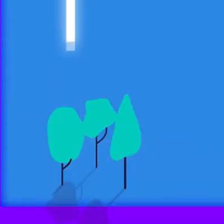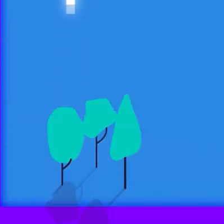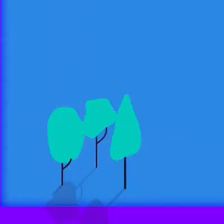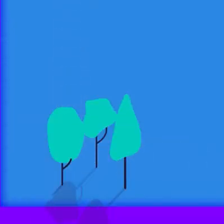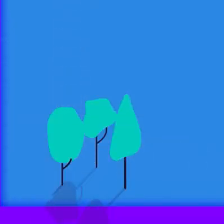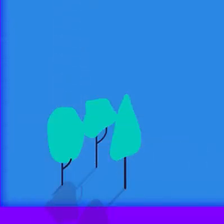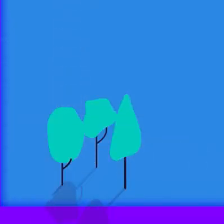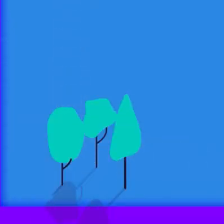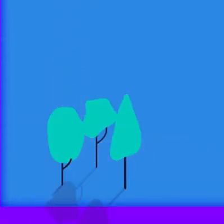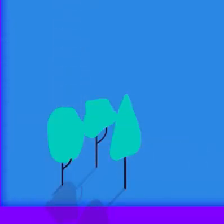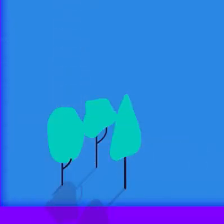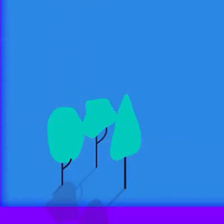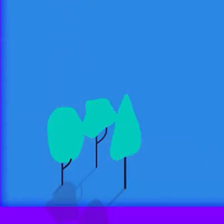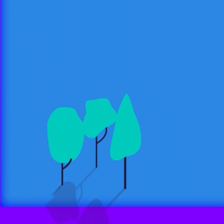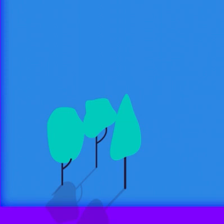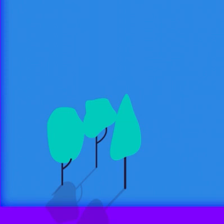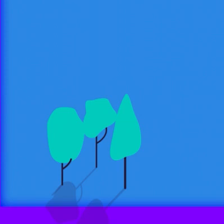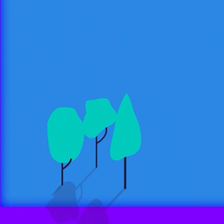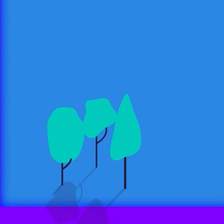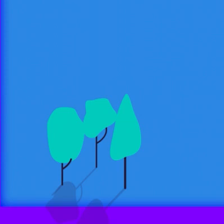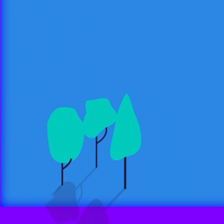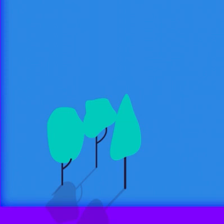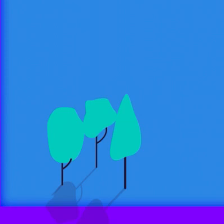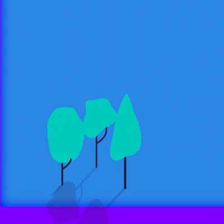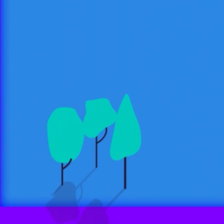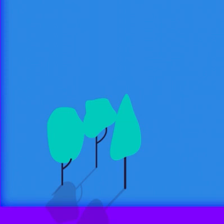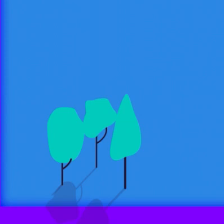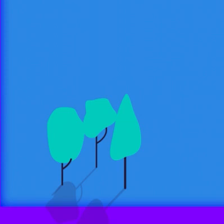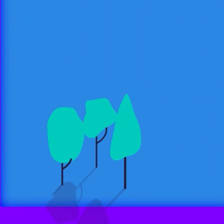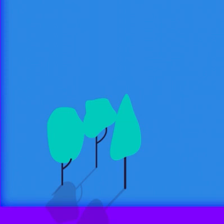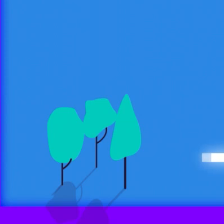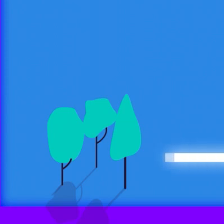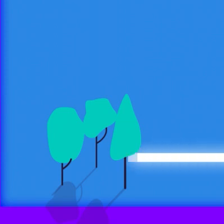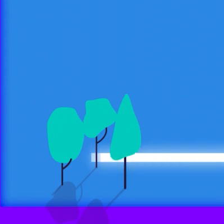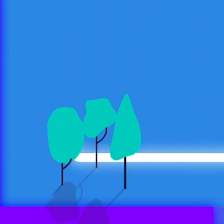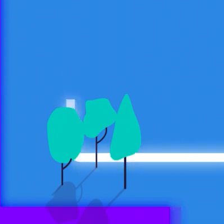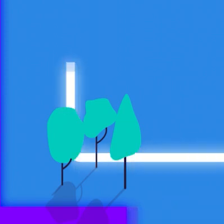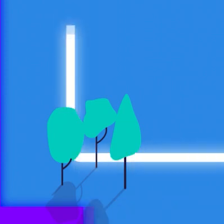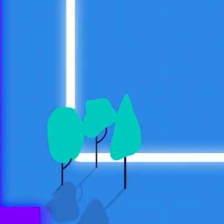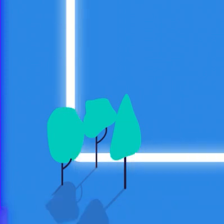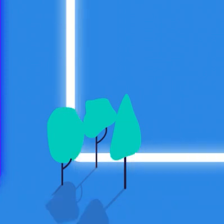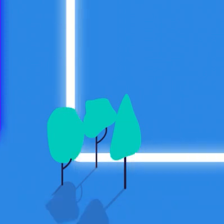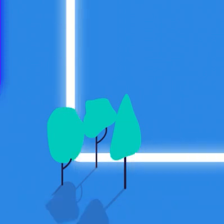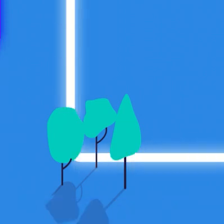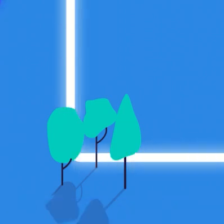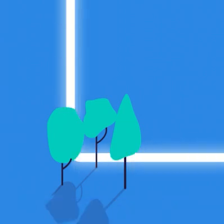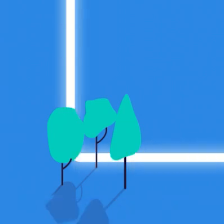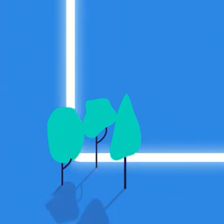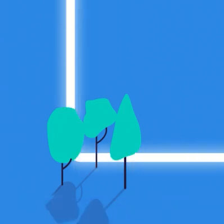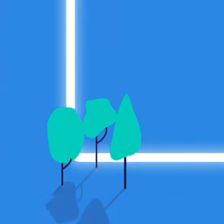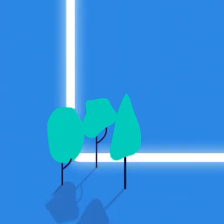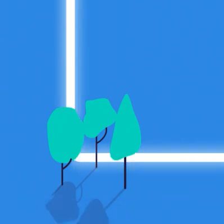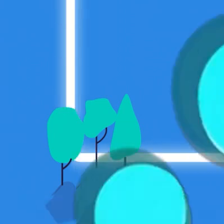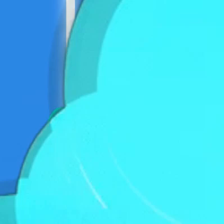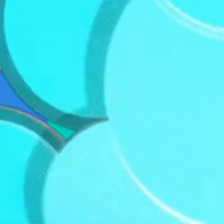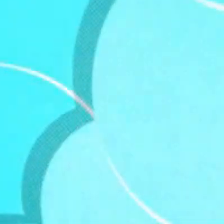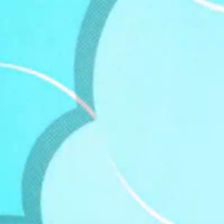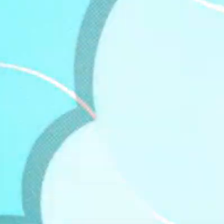os glóbulos brancos, os que atingem o sistema nervoso central e os linfomas, sistema